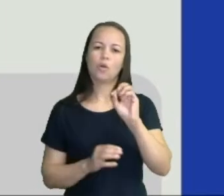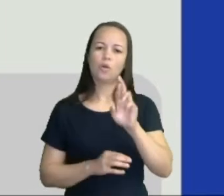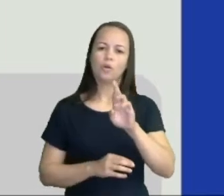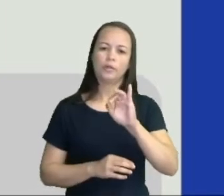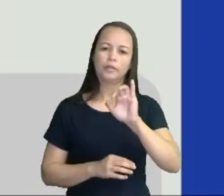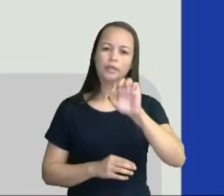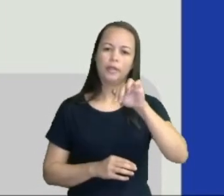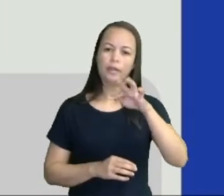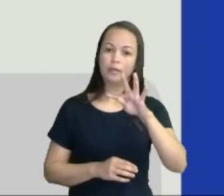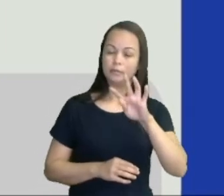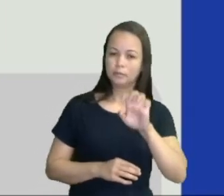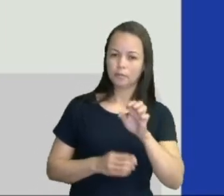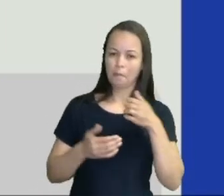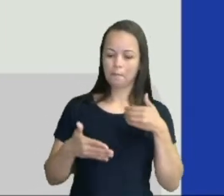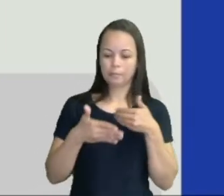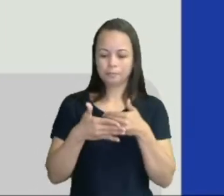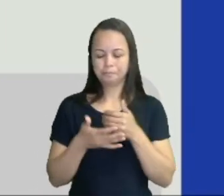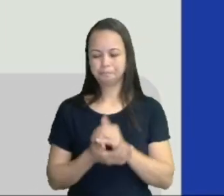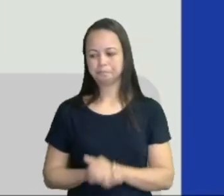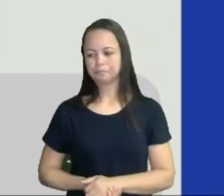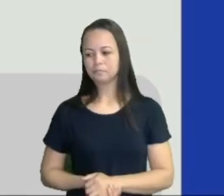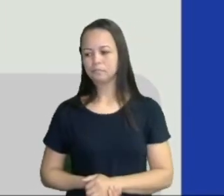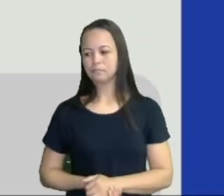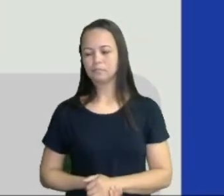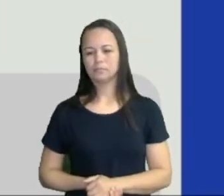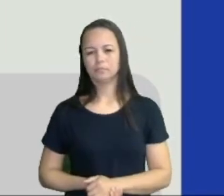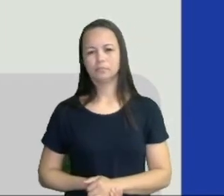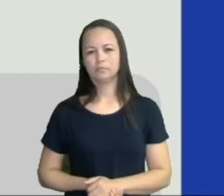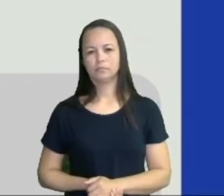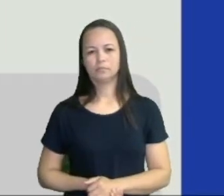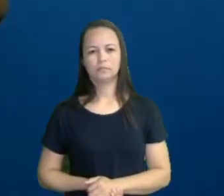Próximo. Então,